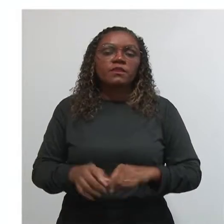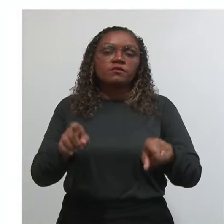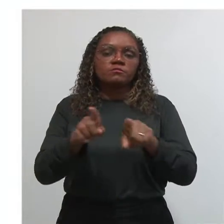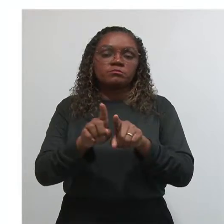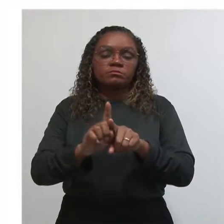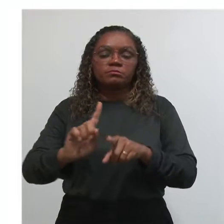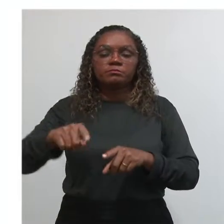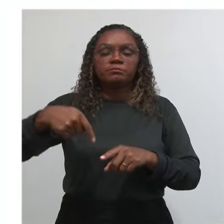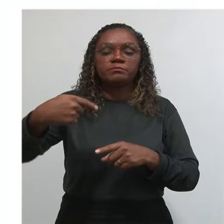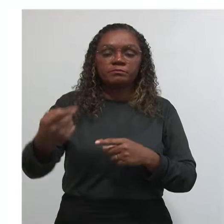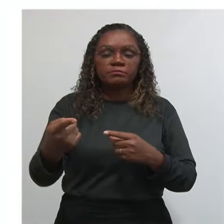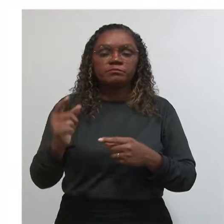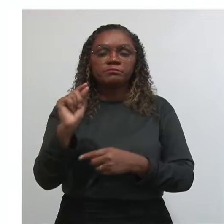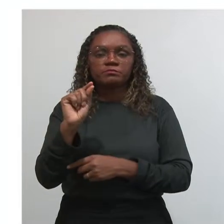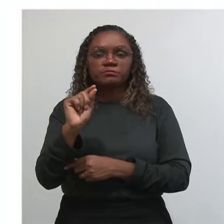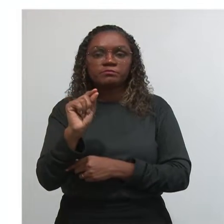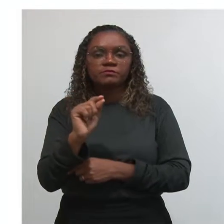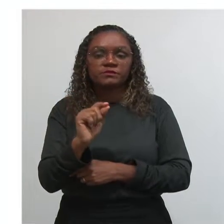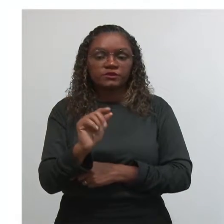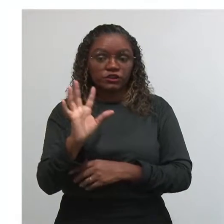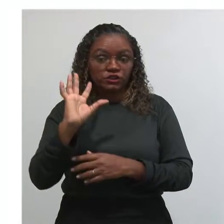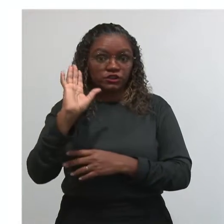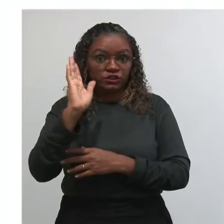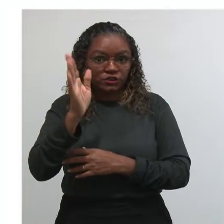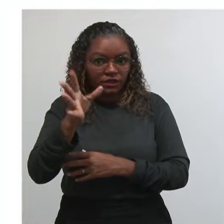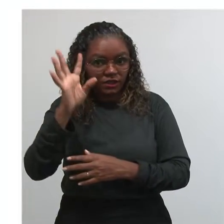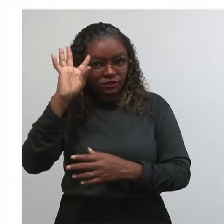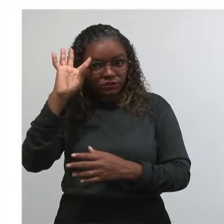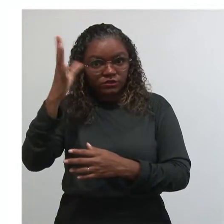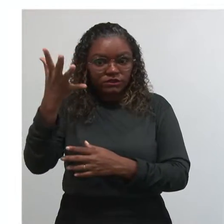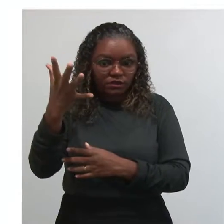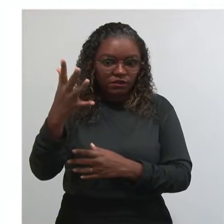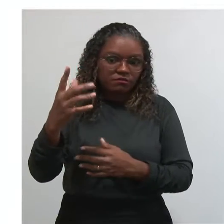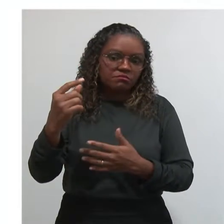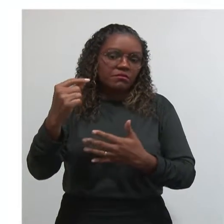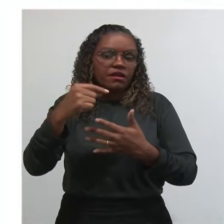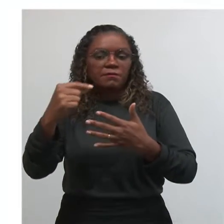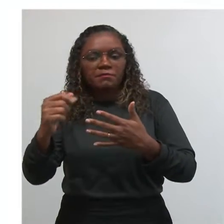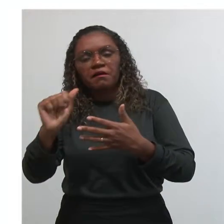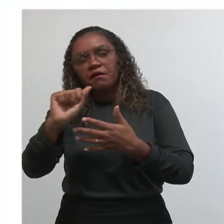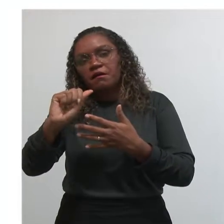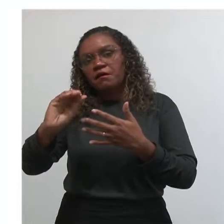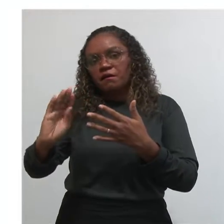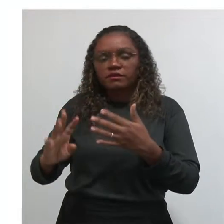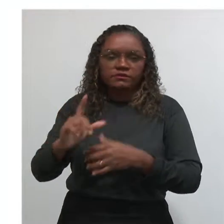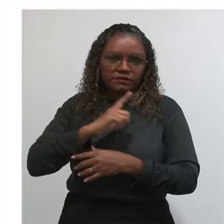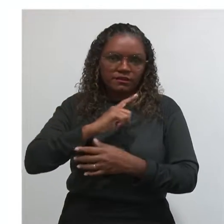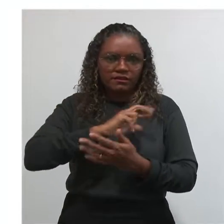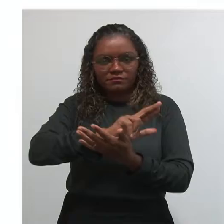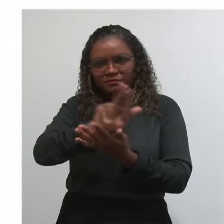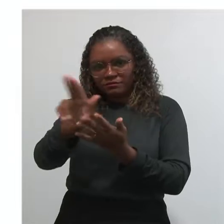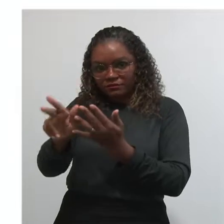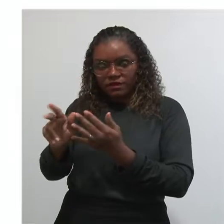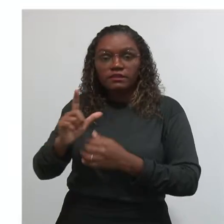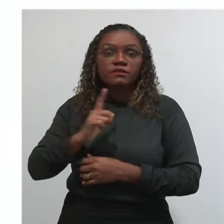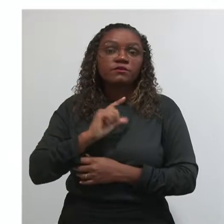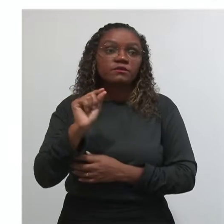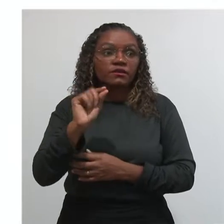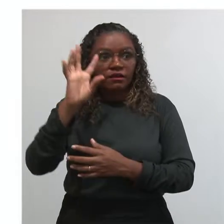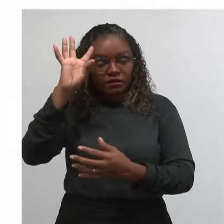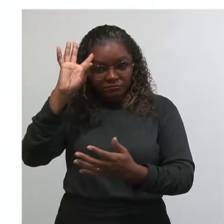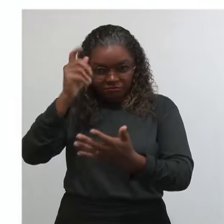dessas soluções possíveis, né, onde você tem aqui A, B, C, um elenco, né, de soluções, a gente tem a parte da